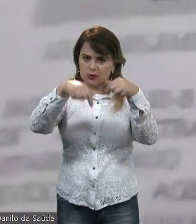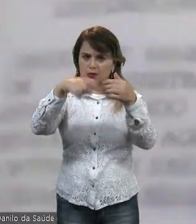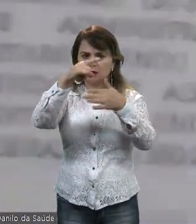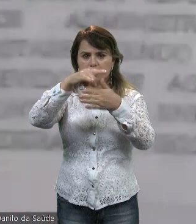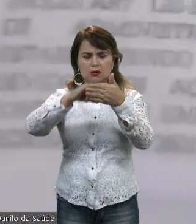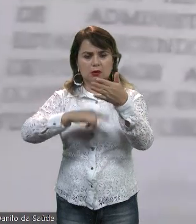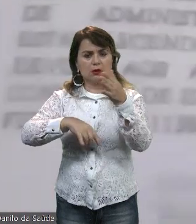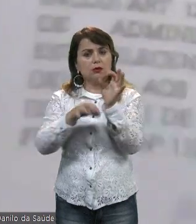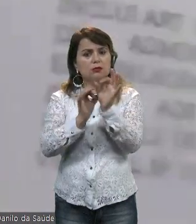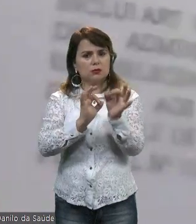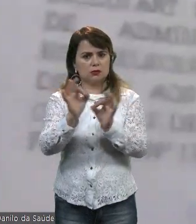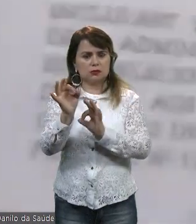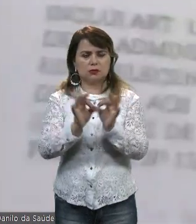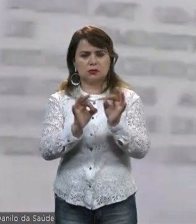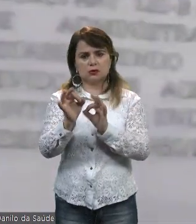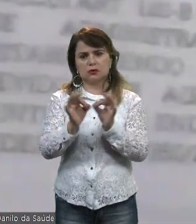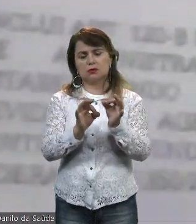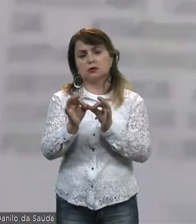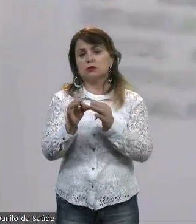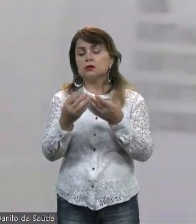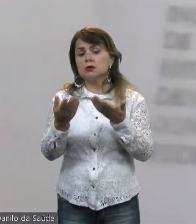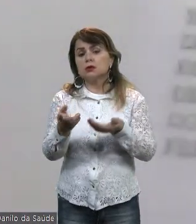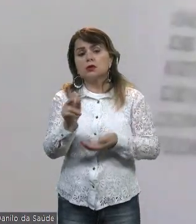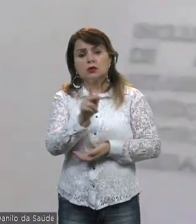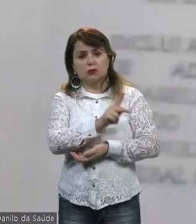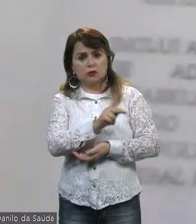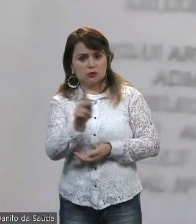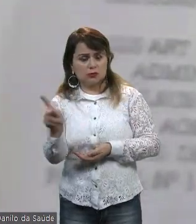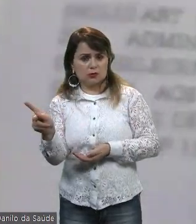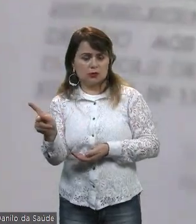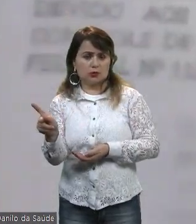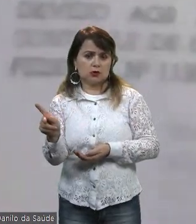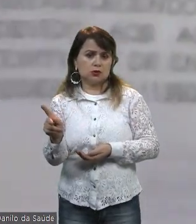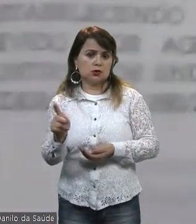usando das suas atribuições, fez a promulgação, ou seja, o